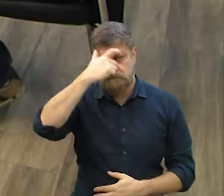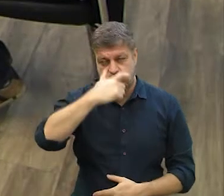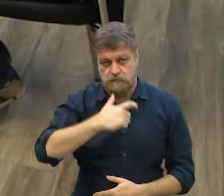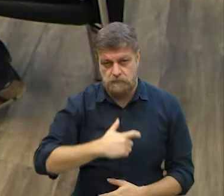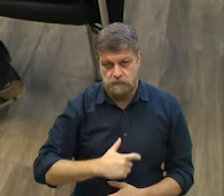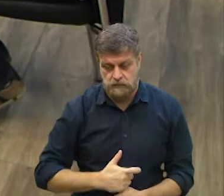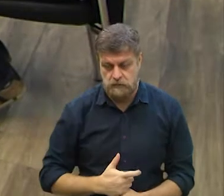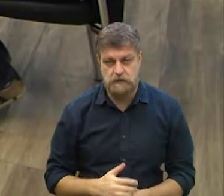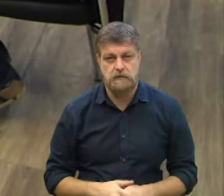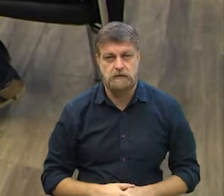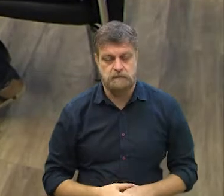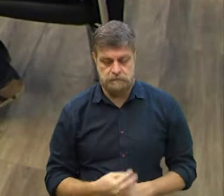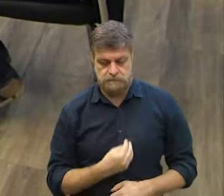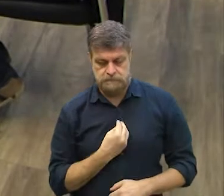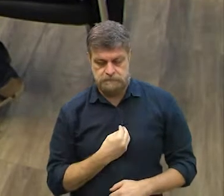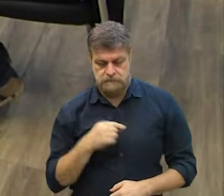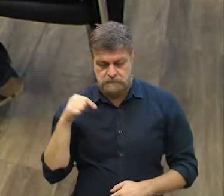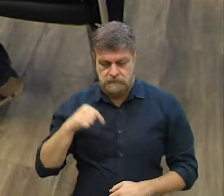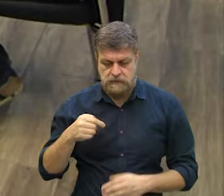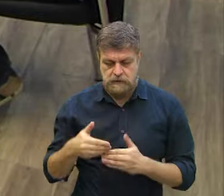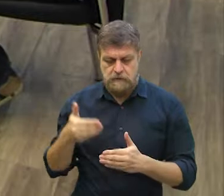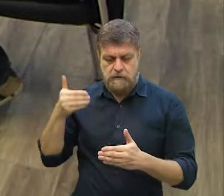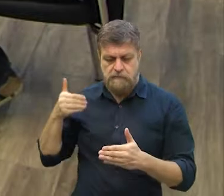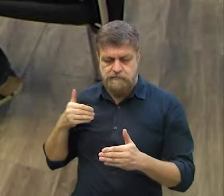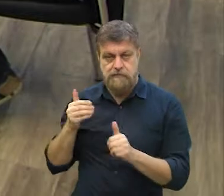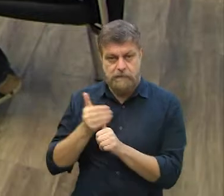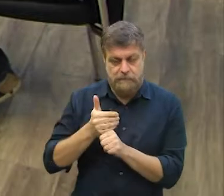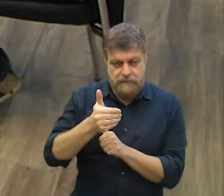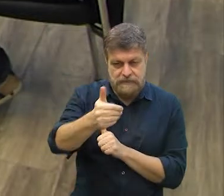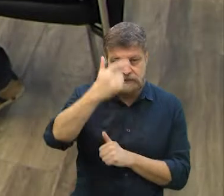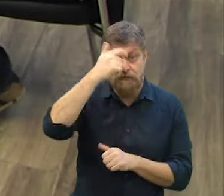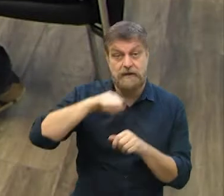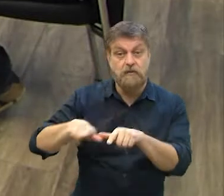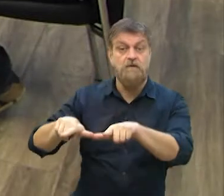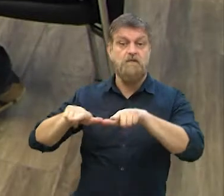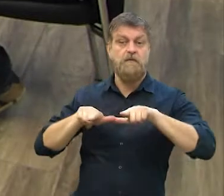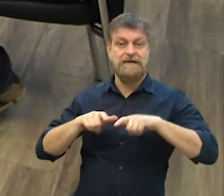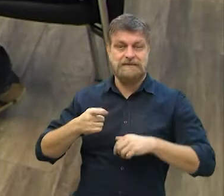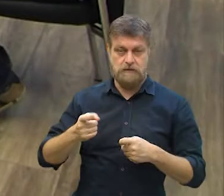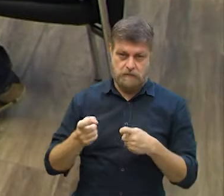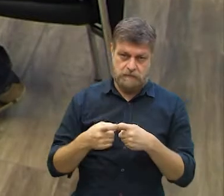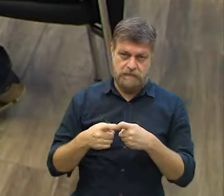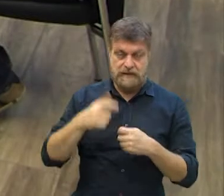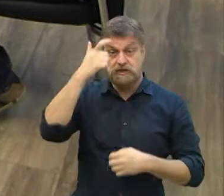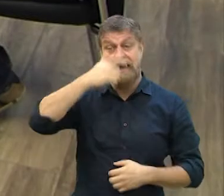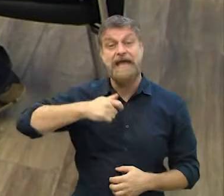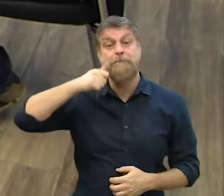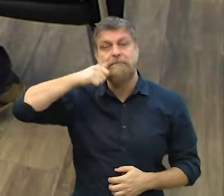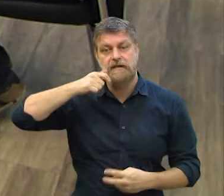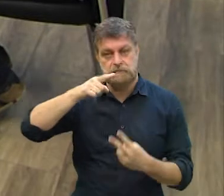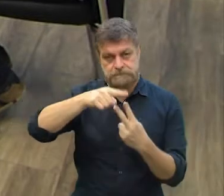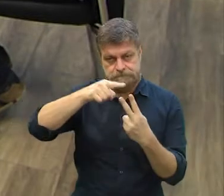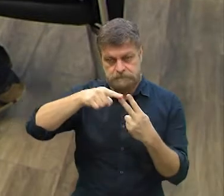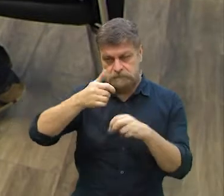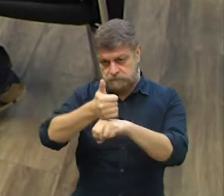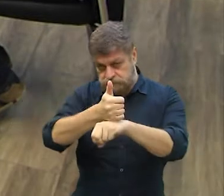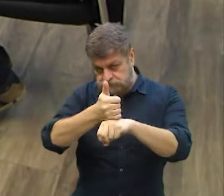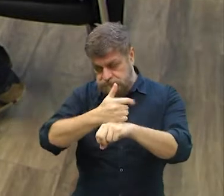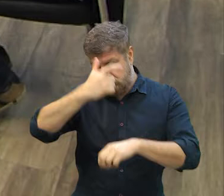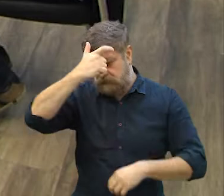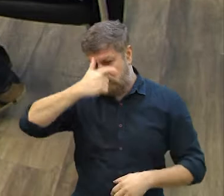Eu estou aqui desde a legislatura passada. Minha formação é na área médica, eu sou dentista e sou